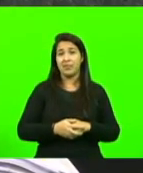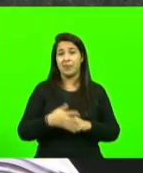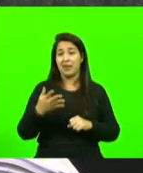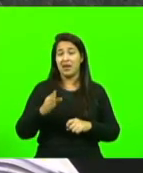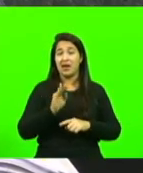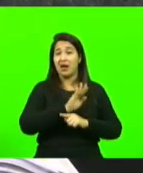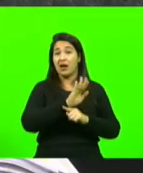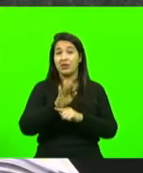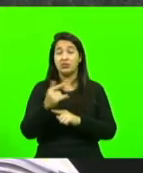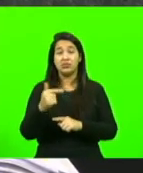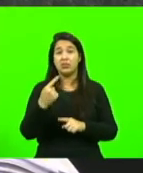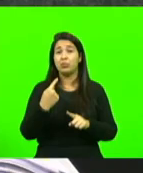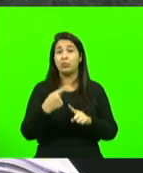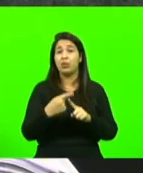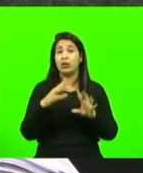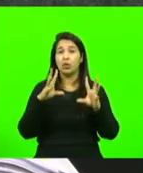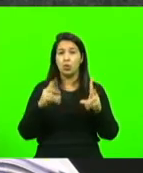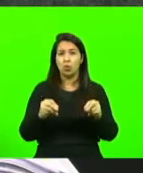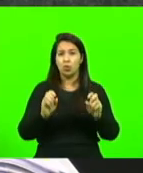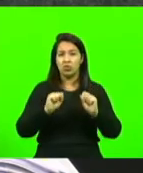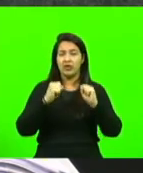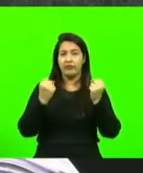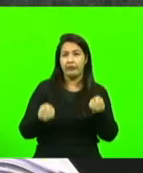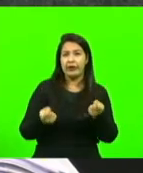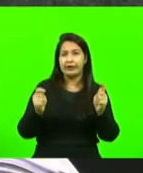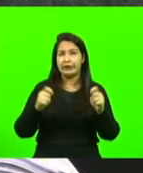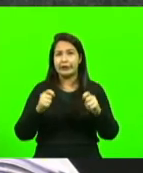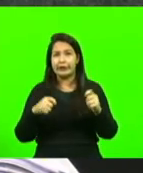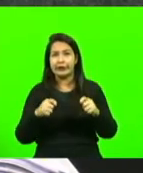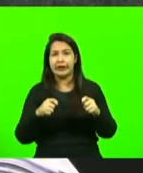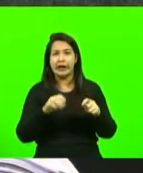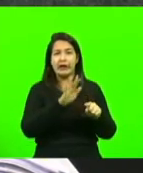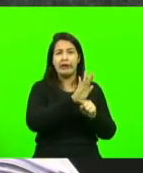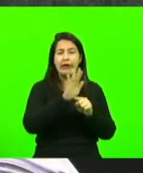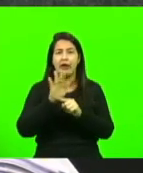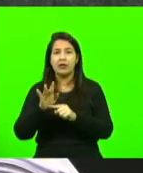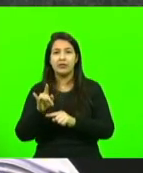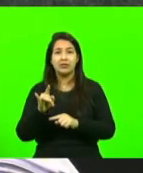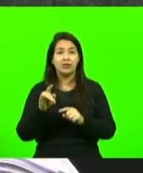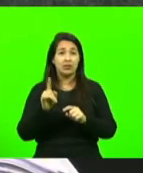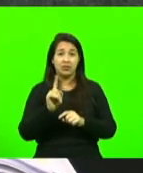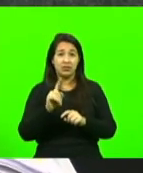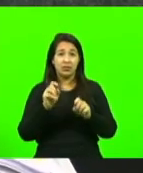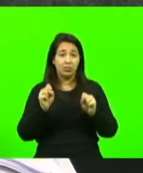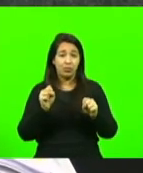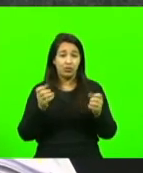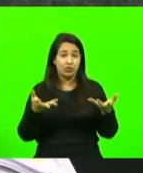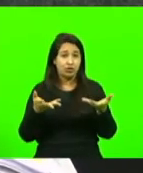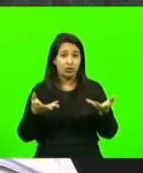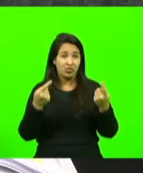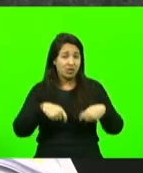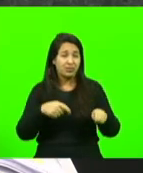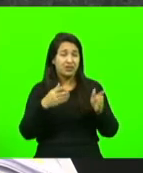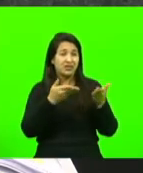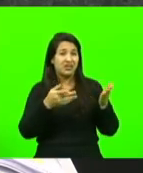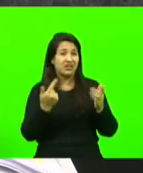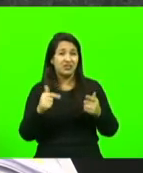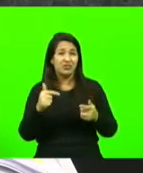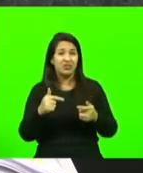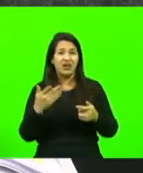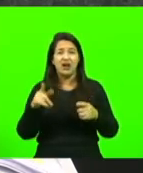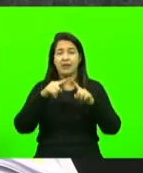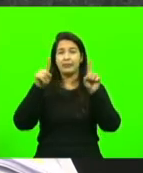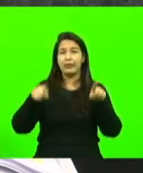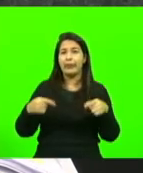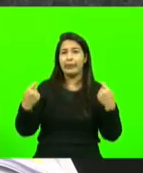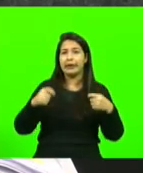tudo que se defende que pode ser feito com ela pode ser feito sem ela a Servidor Público precisa de metas disso do